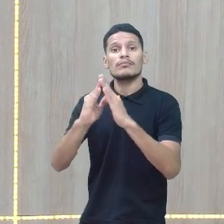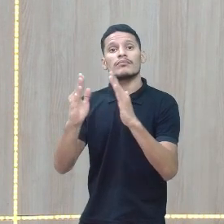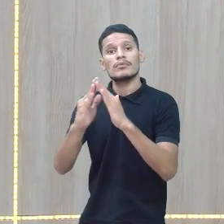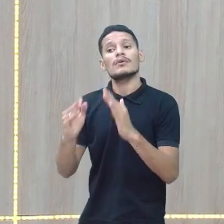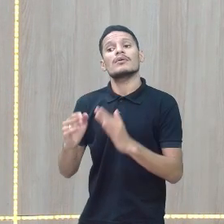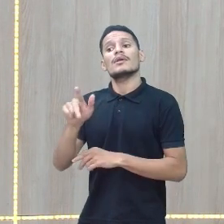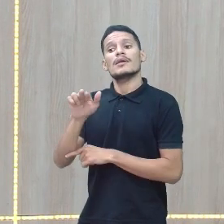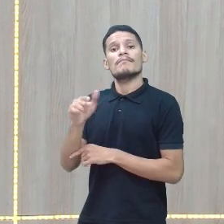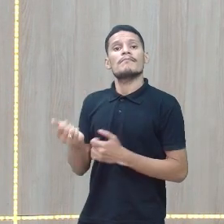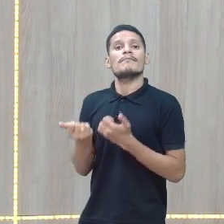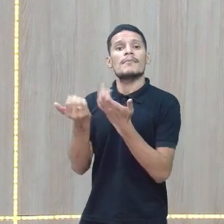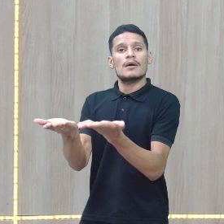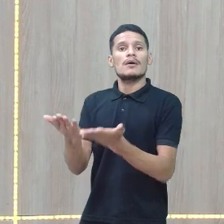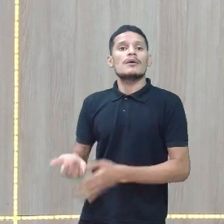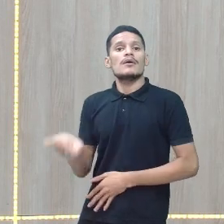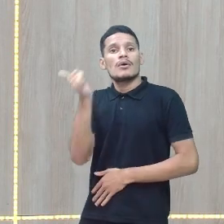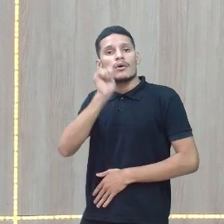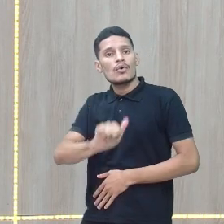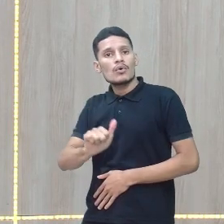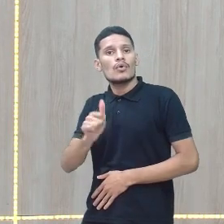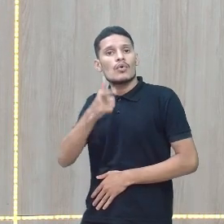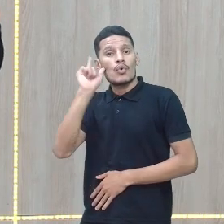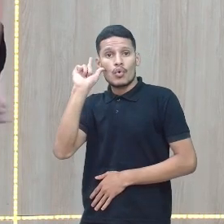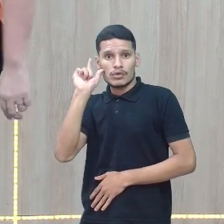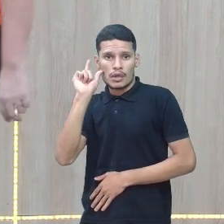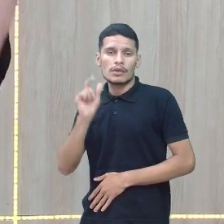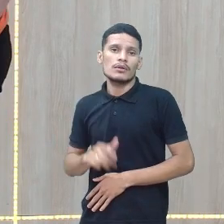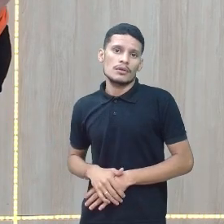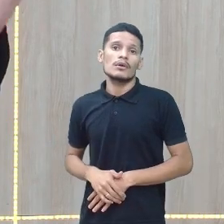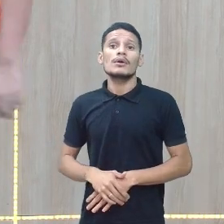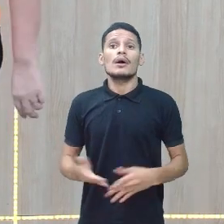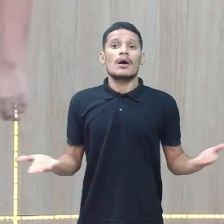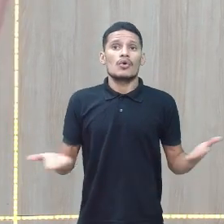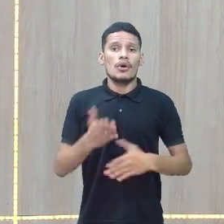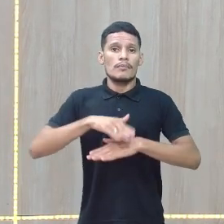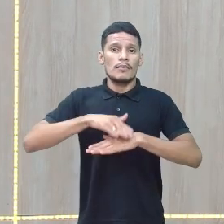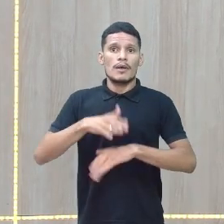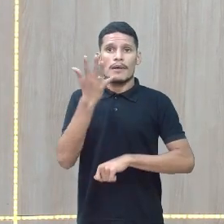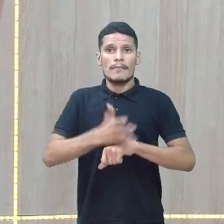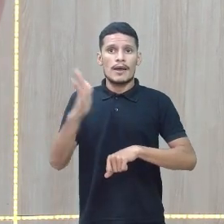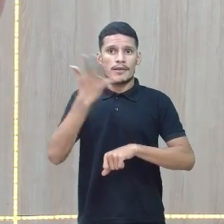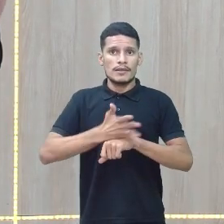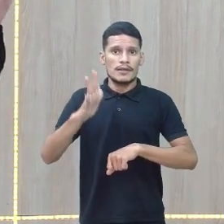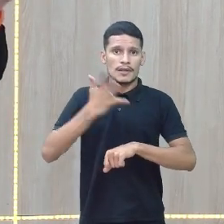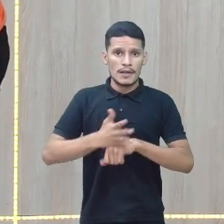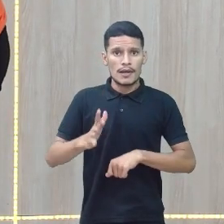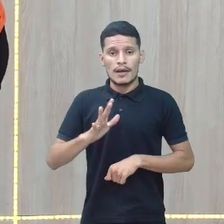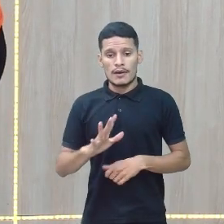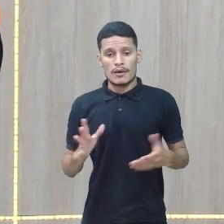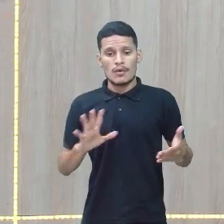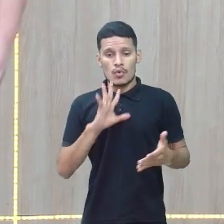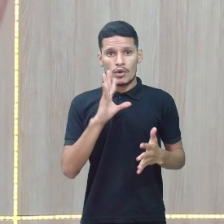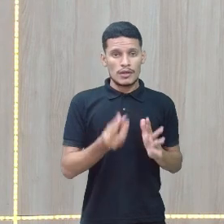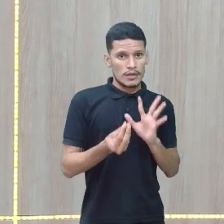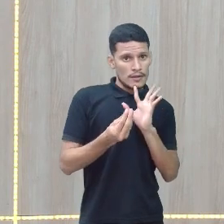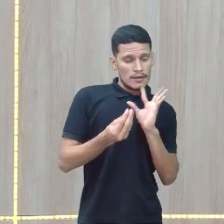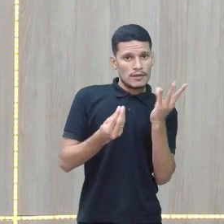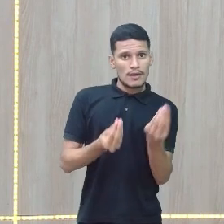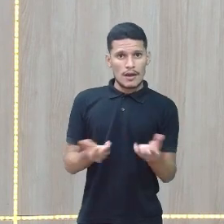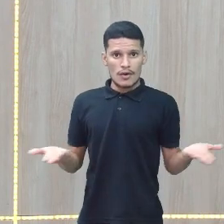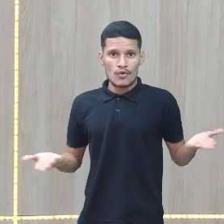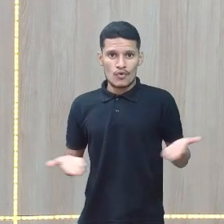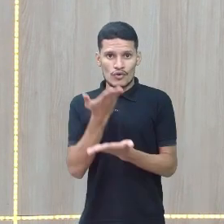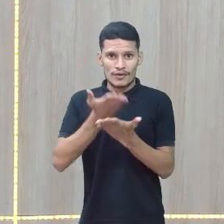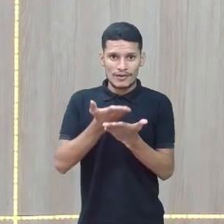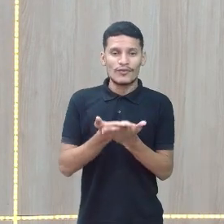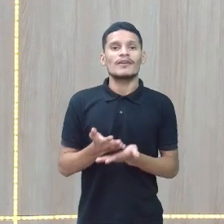ontem. Ponto final. Então, hora de praticar o conhecimento, não é? Desta aula